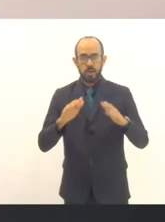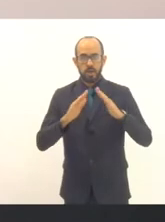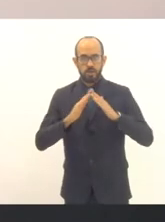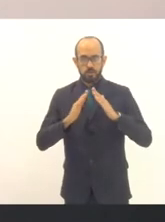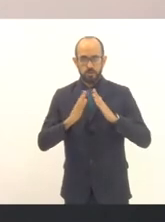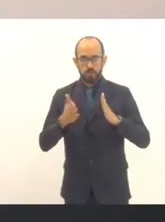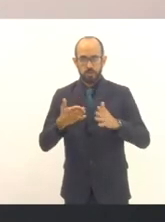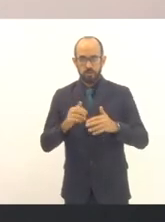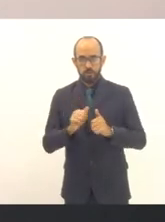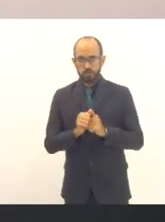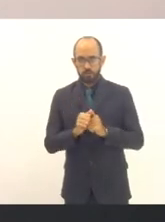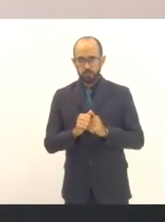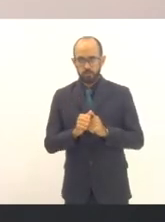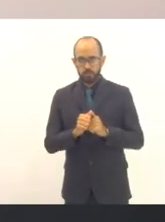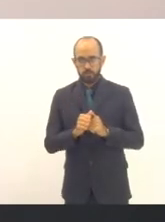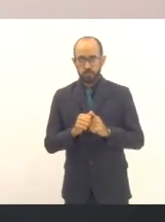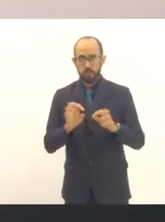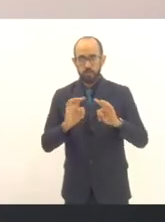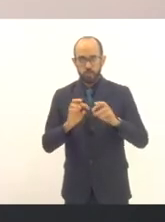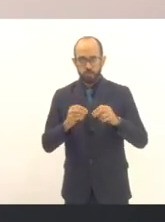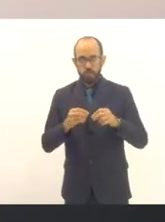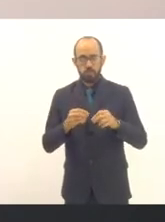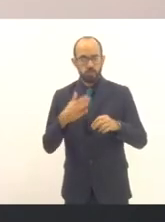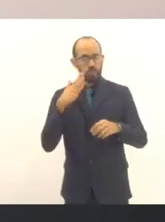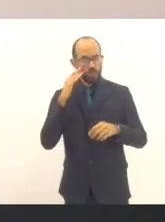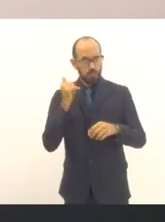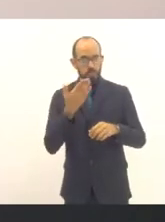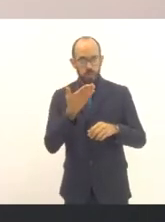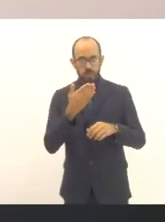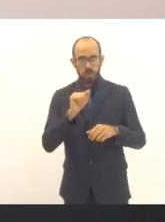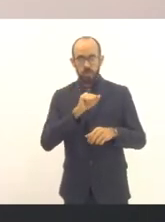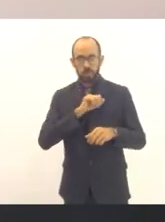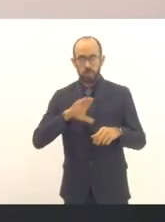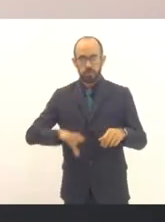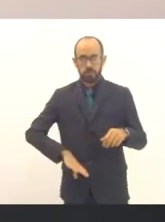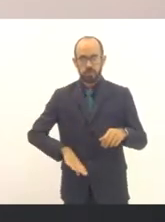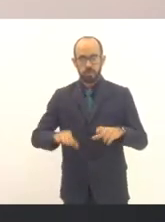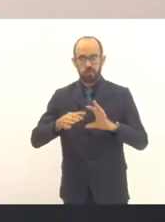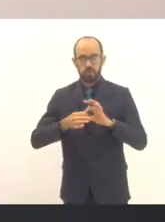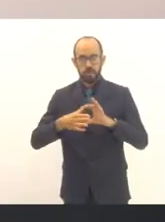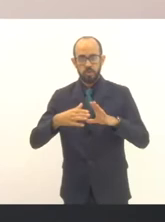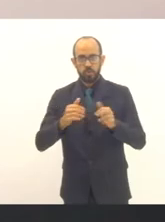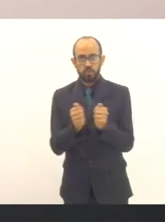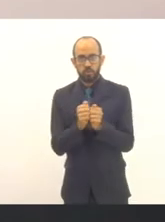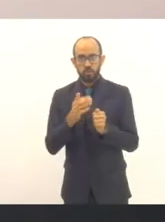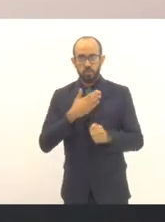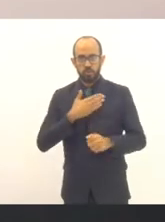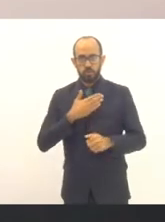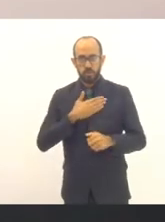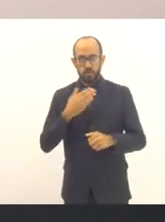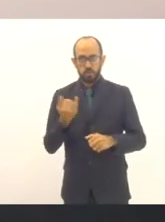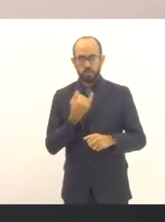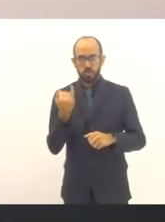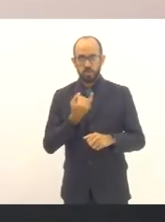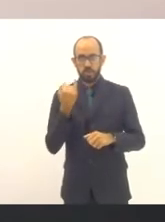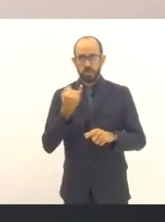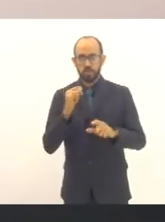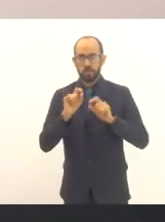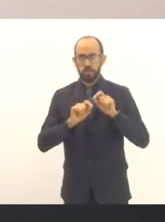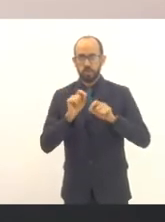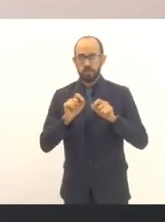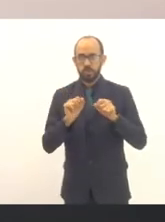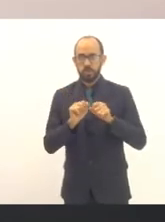né Sueli todos vão tomar conhecimento Presidente a desse dentro de liberou junto comigo agora da importância